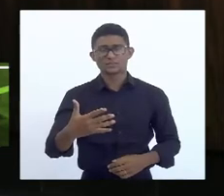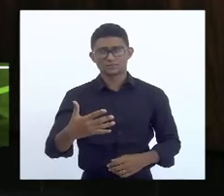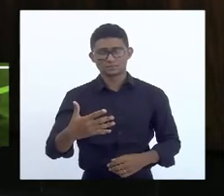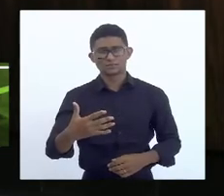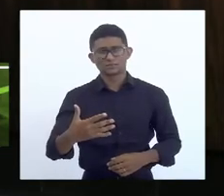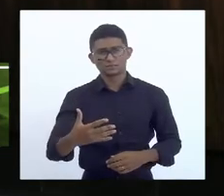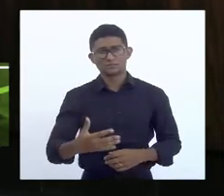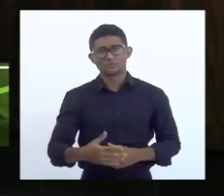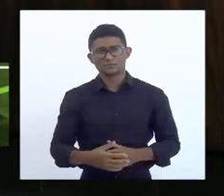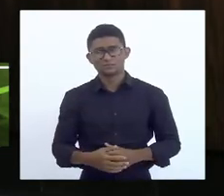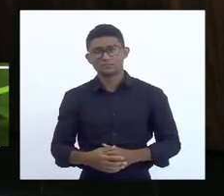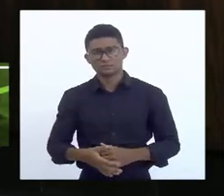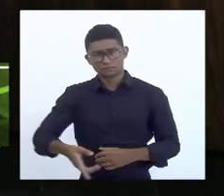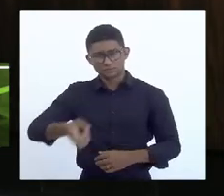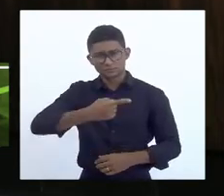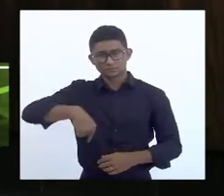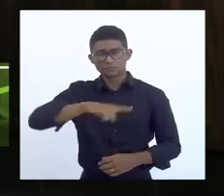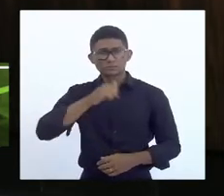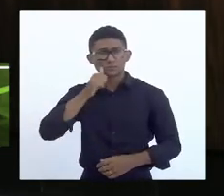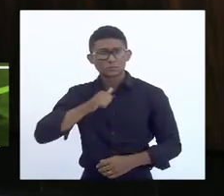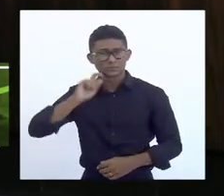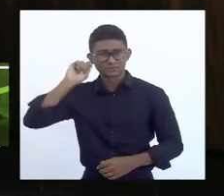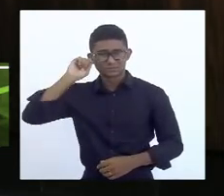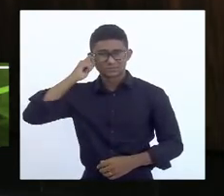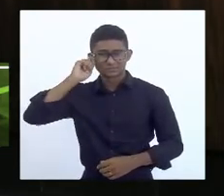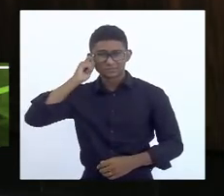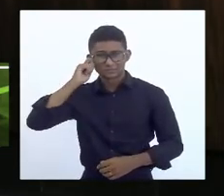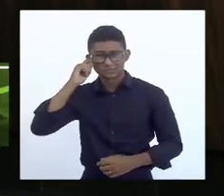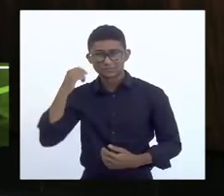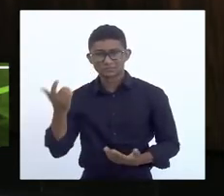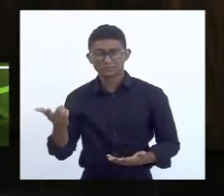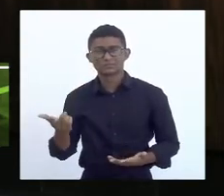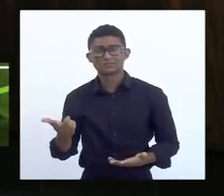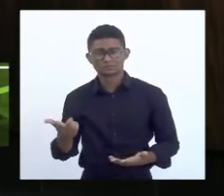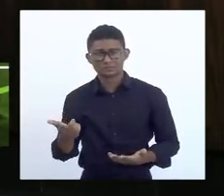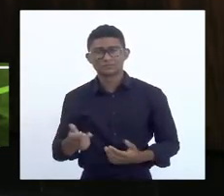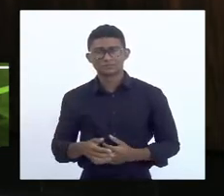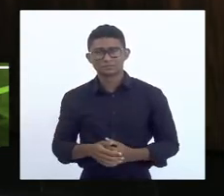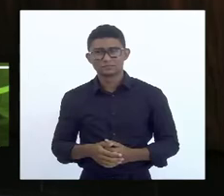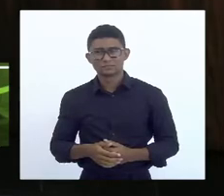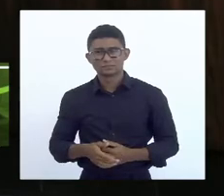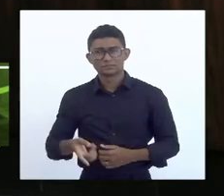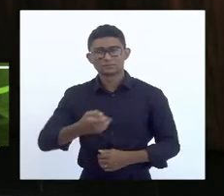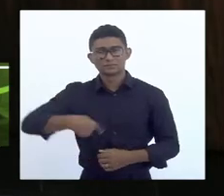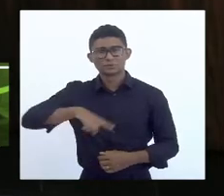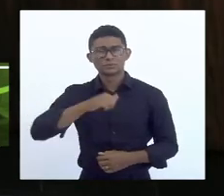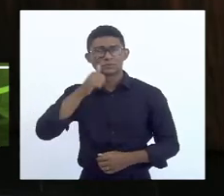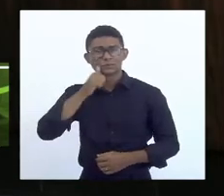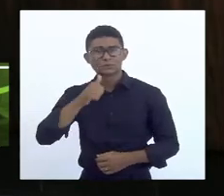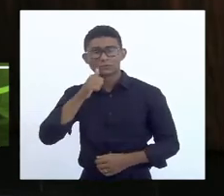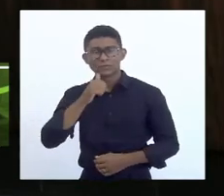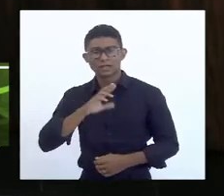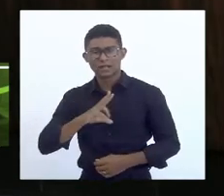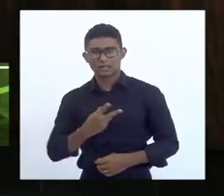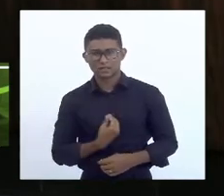coragem para nós, mulheres negras, nós, mulheres pretas, nós, mulheres travestis,